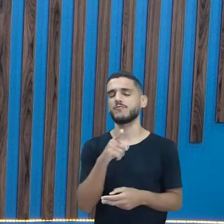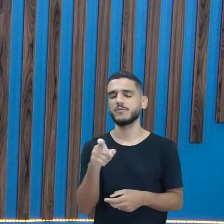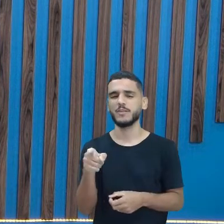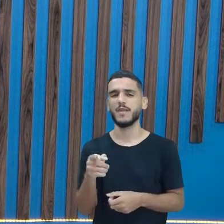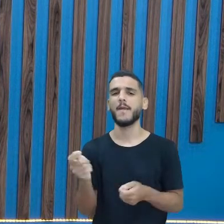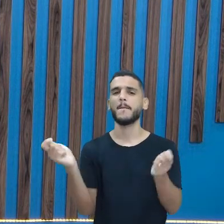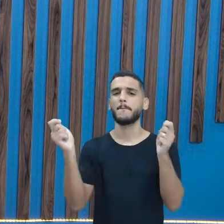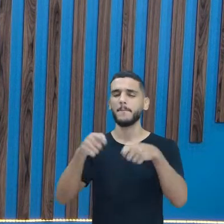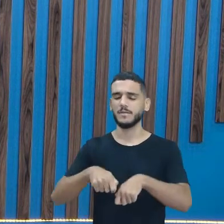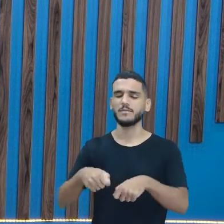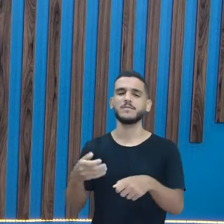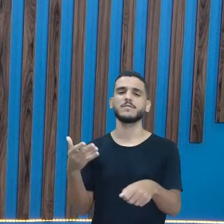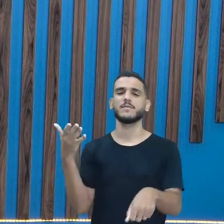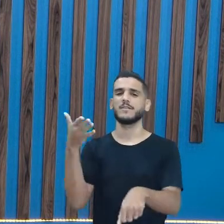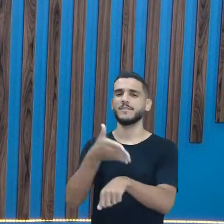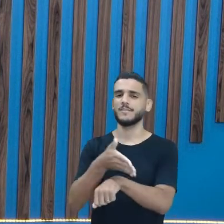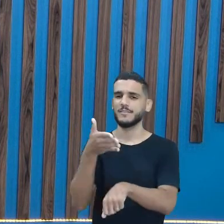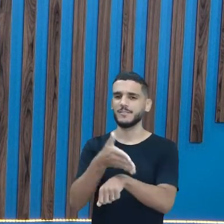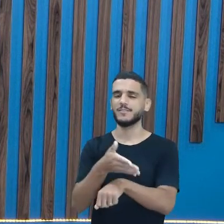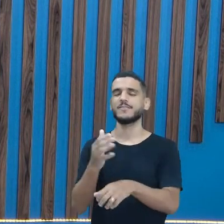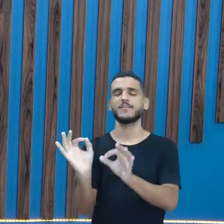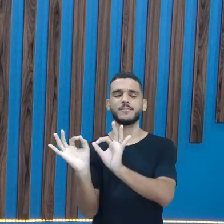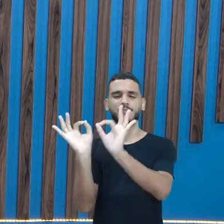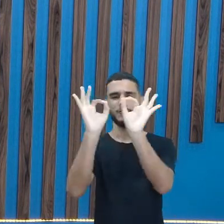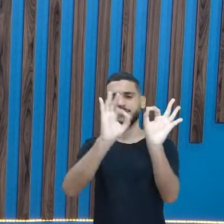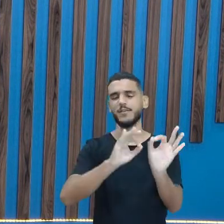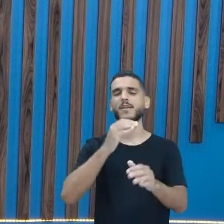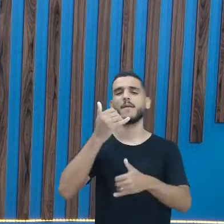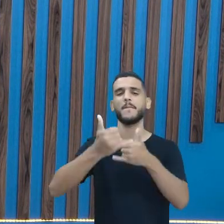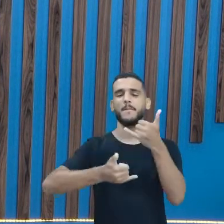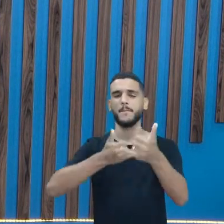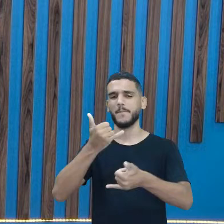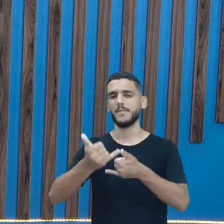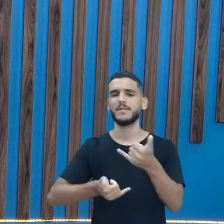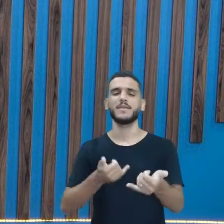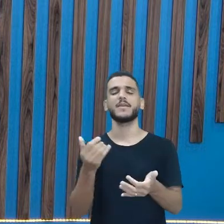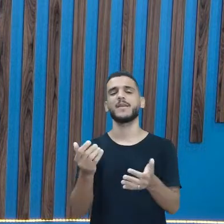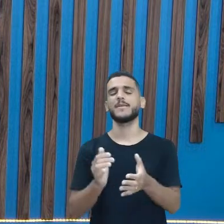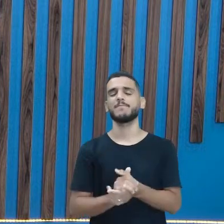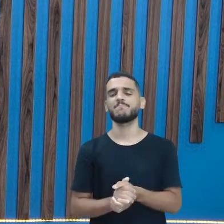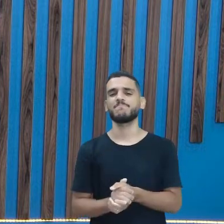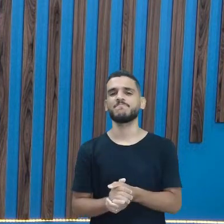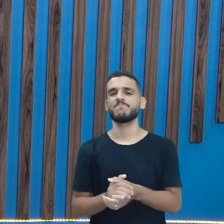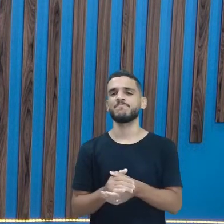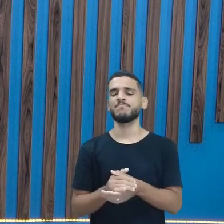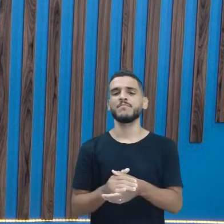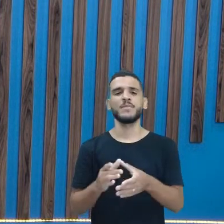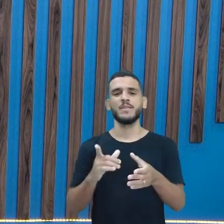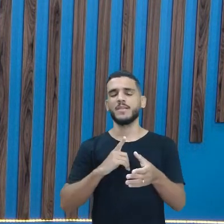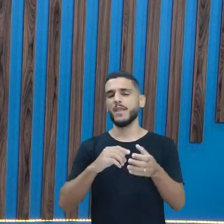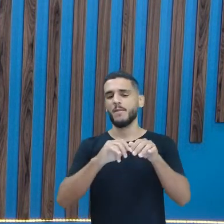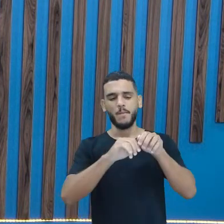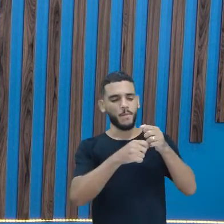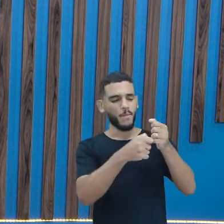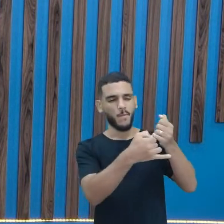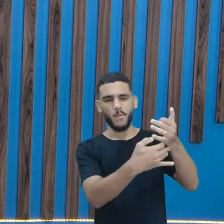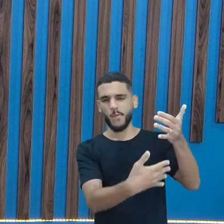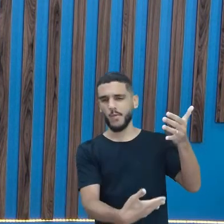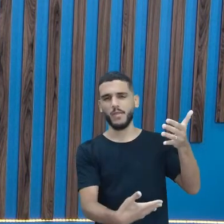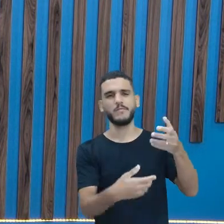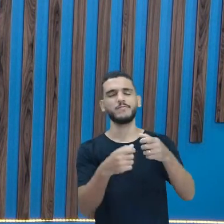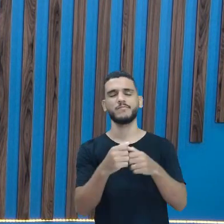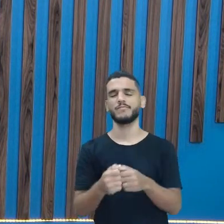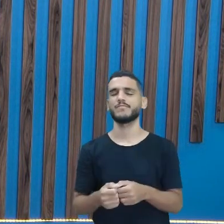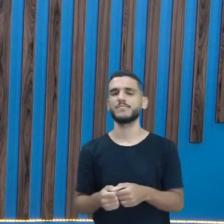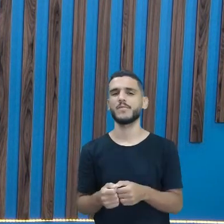a aula, você pode participar dos jogos com a gente, comentar, sabe? Enfim, um monte de coisa que você pode fazer aí